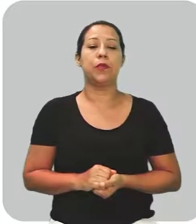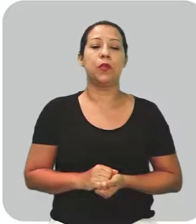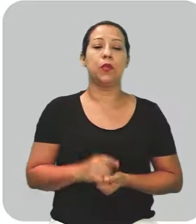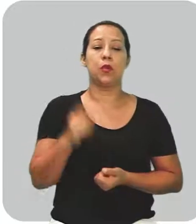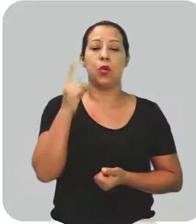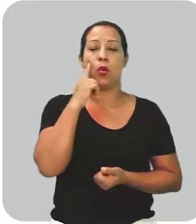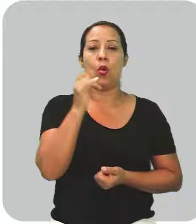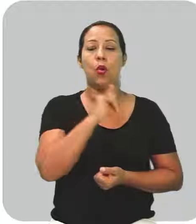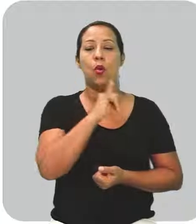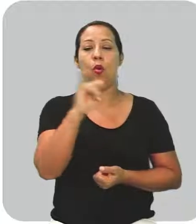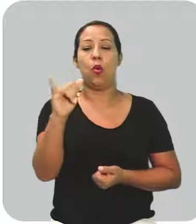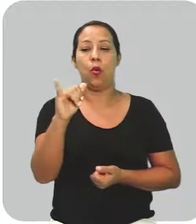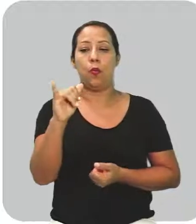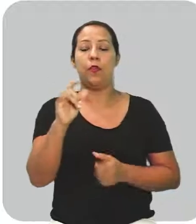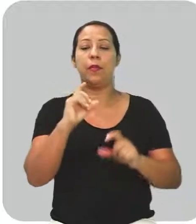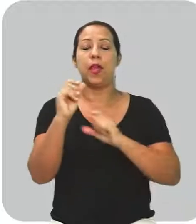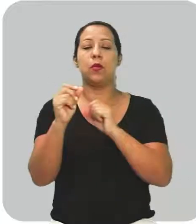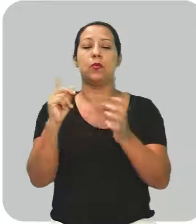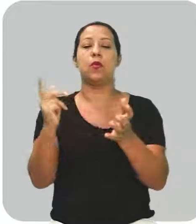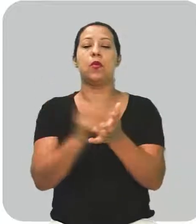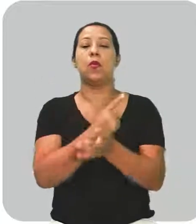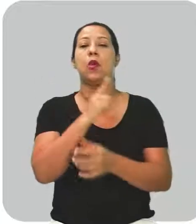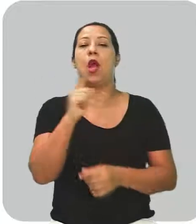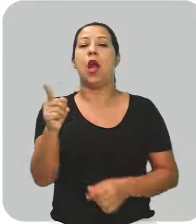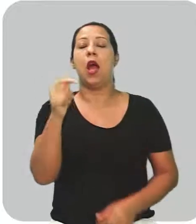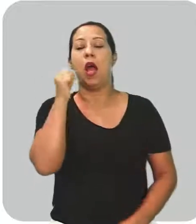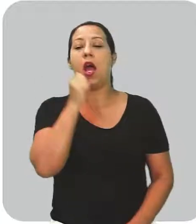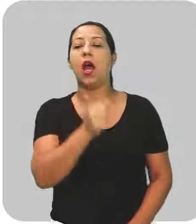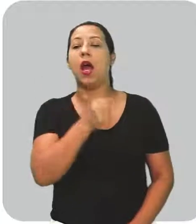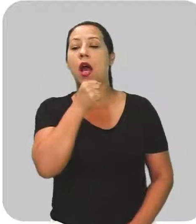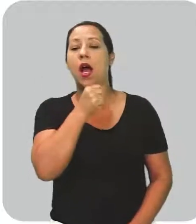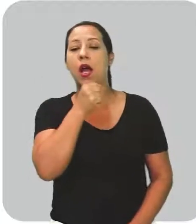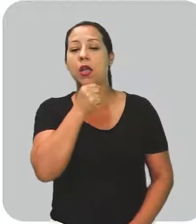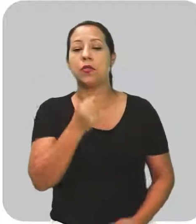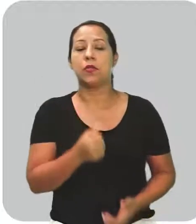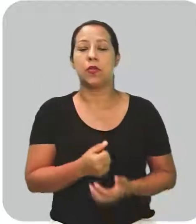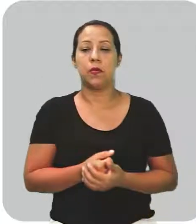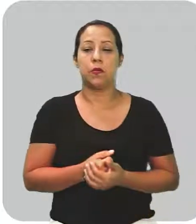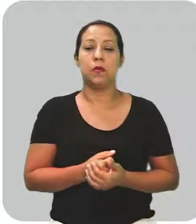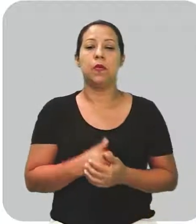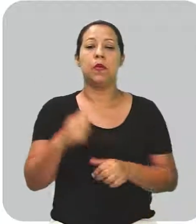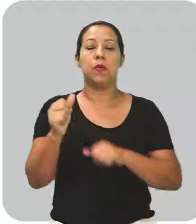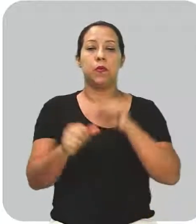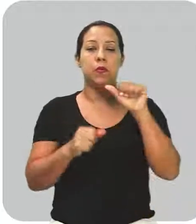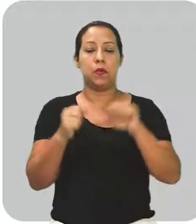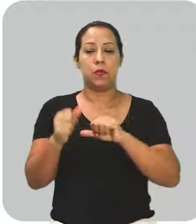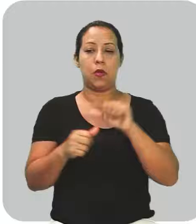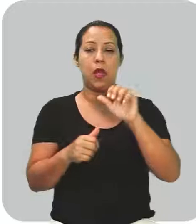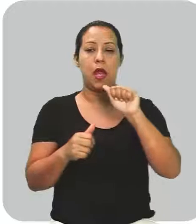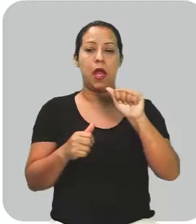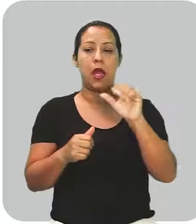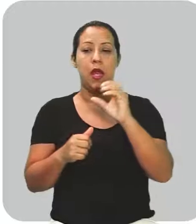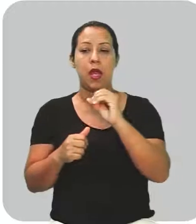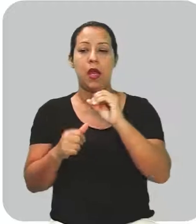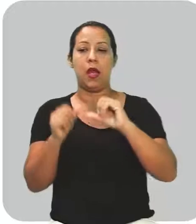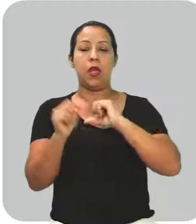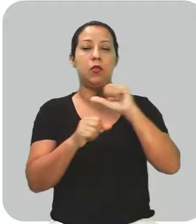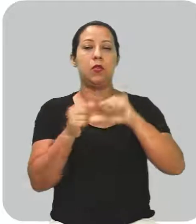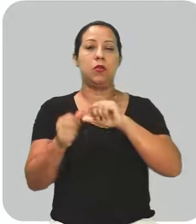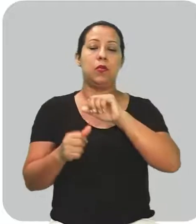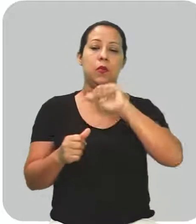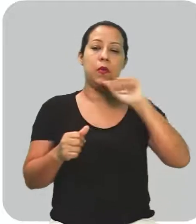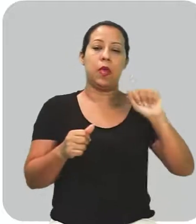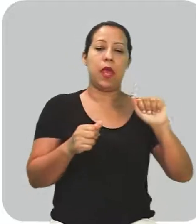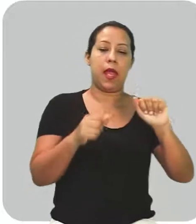Informei o ocorrido à senhora. Informei o ocorrido ao senhor. Peça